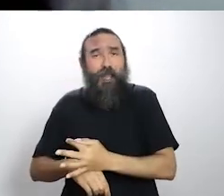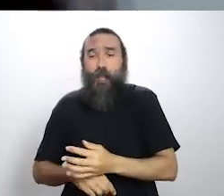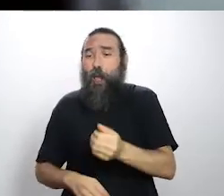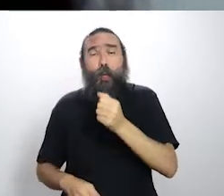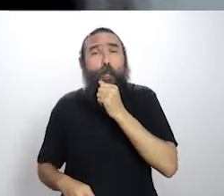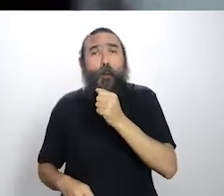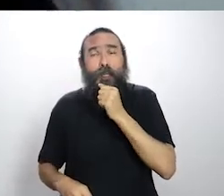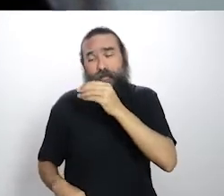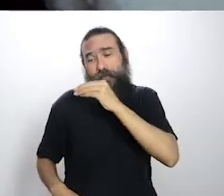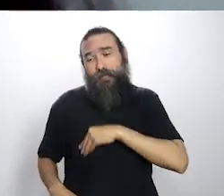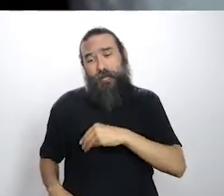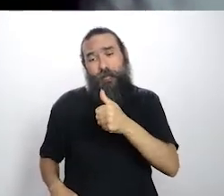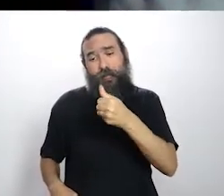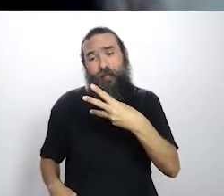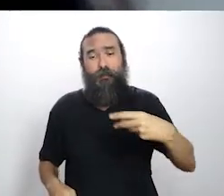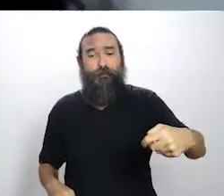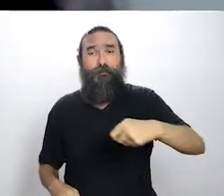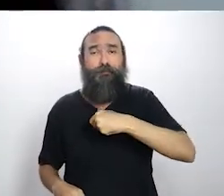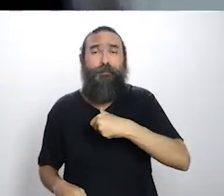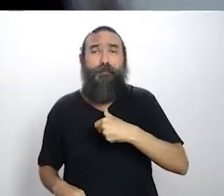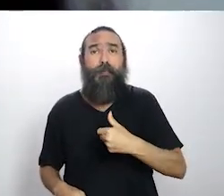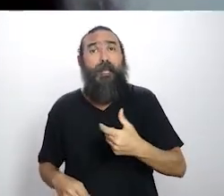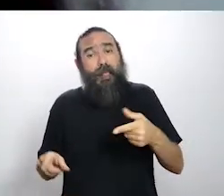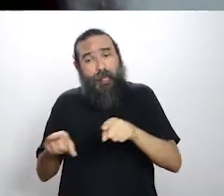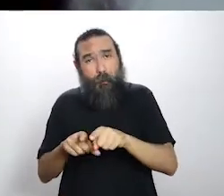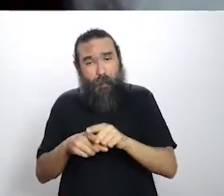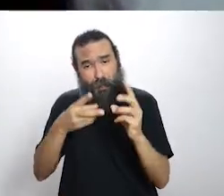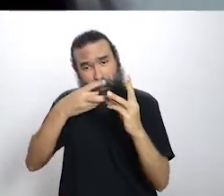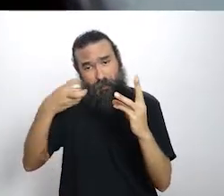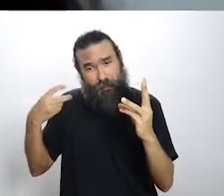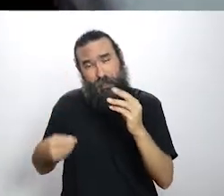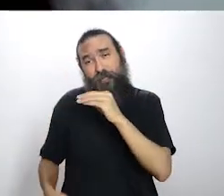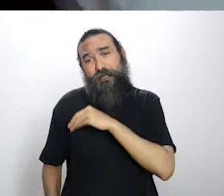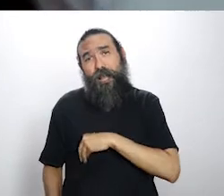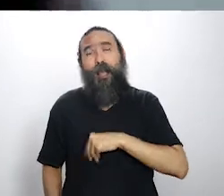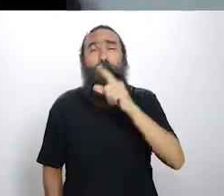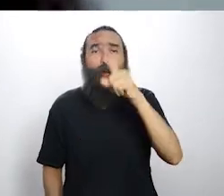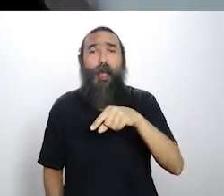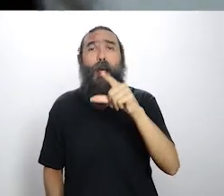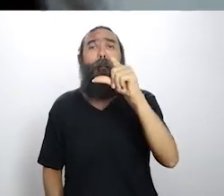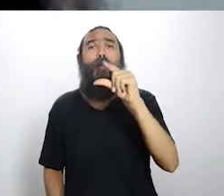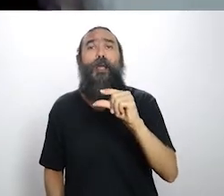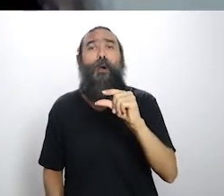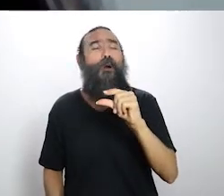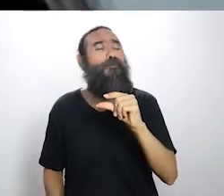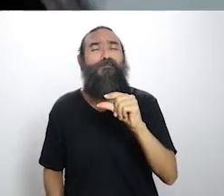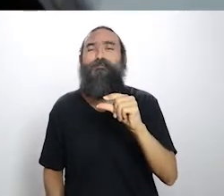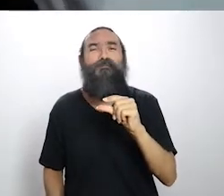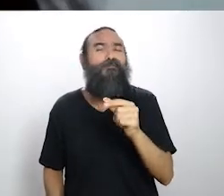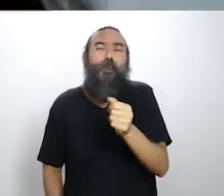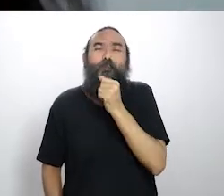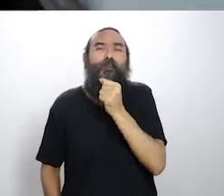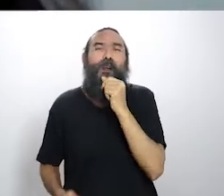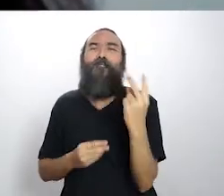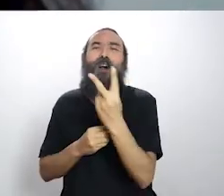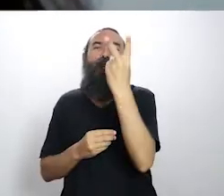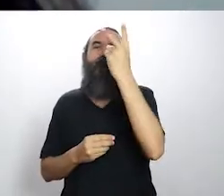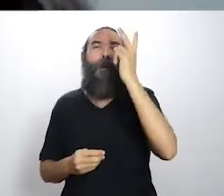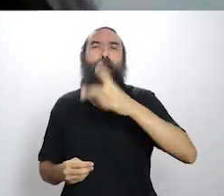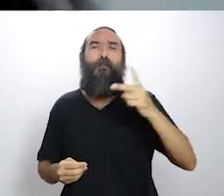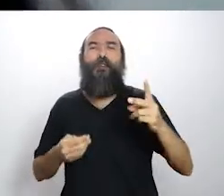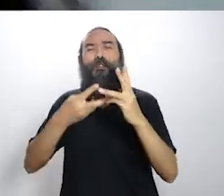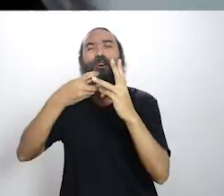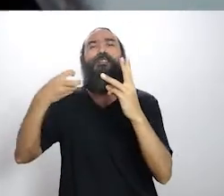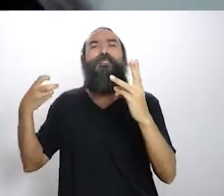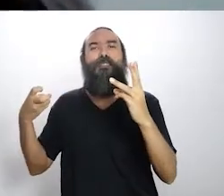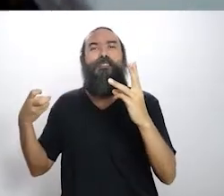os salários são muito menores do que professores não indígenas. Então, os nossos professores não são valorizados, não são respeitados,